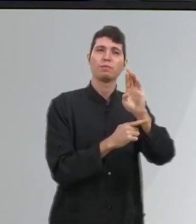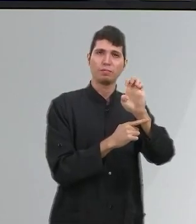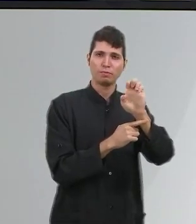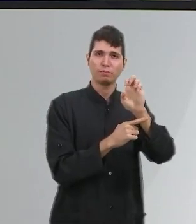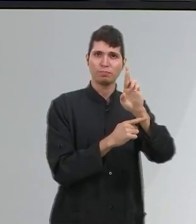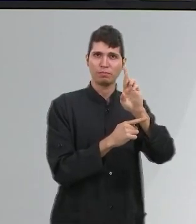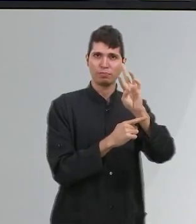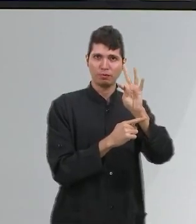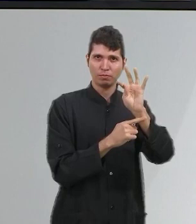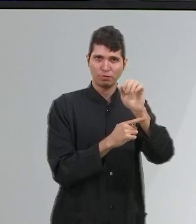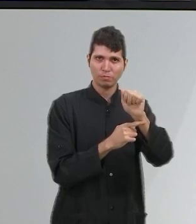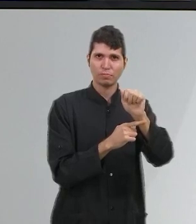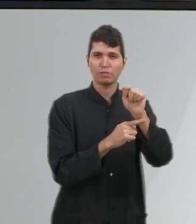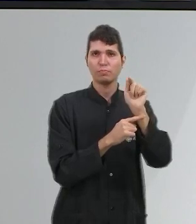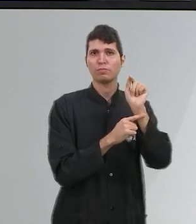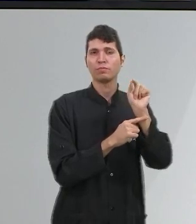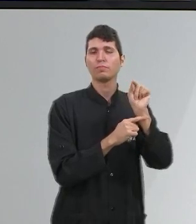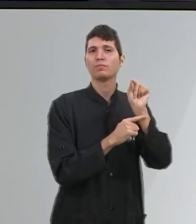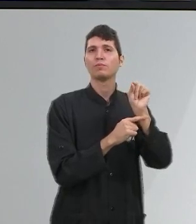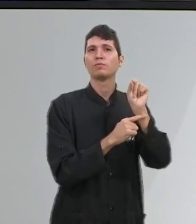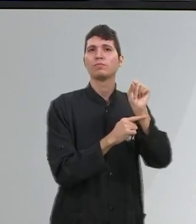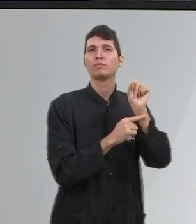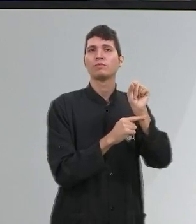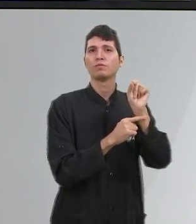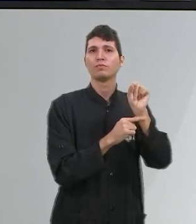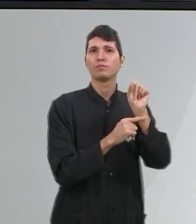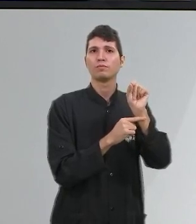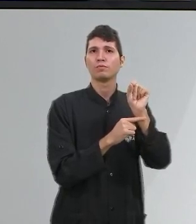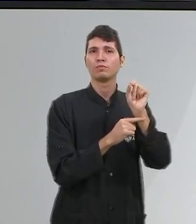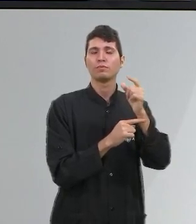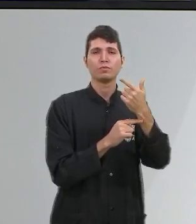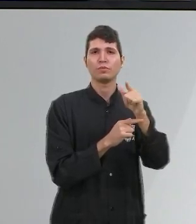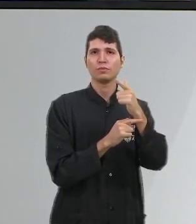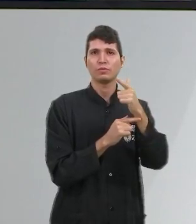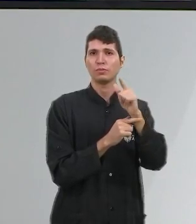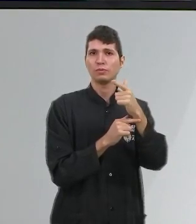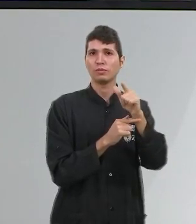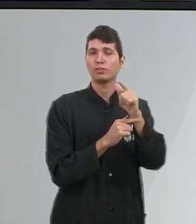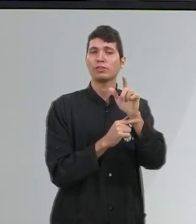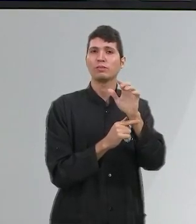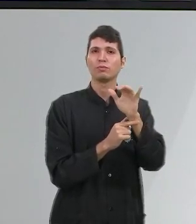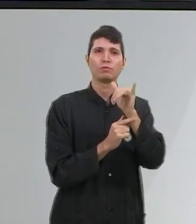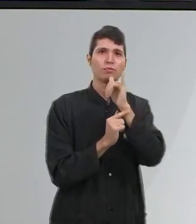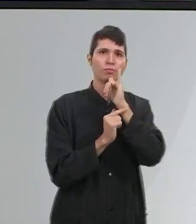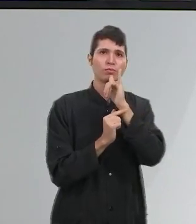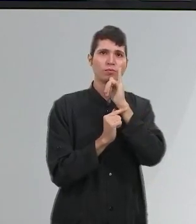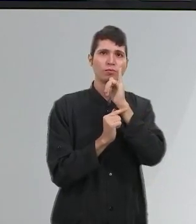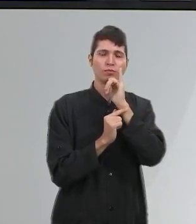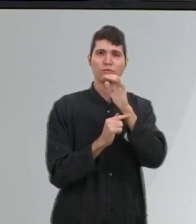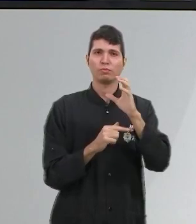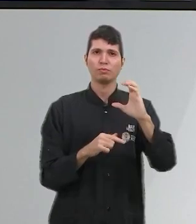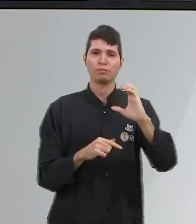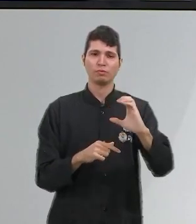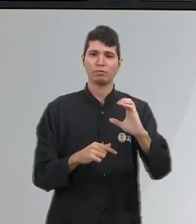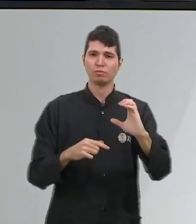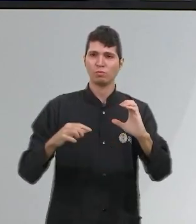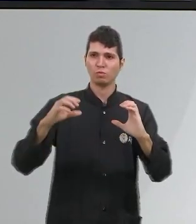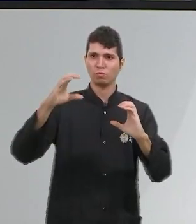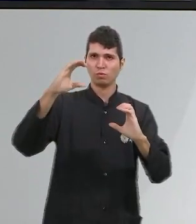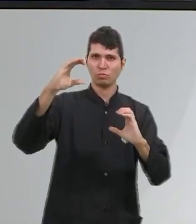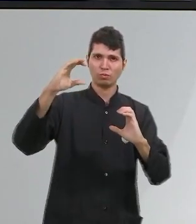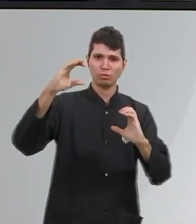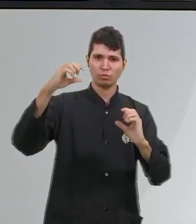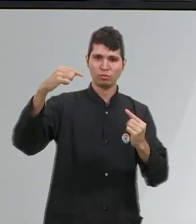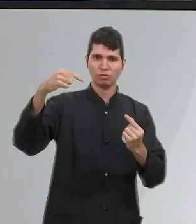não sofre fechamento. Você vai ver ali que quando um carbono se ligar a outro carbono, não vai haver